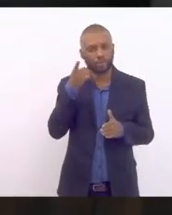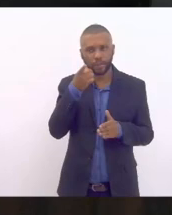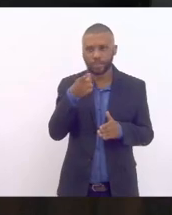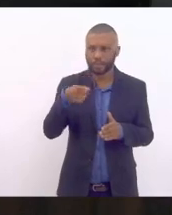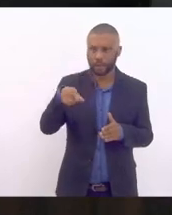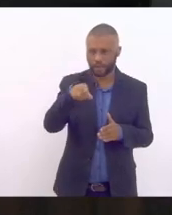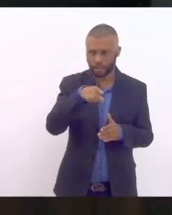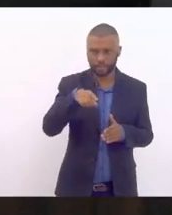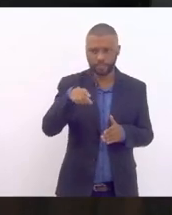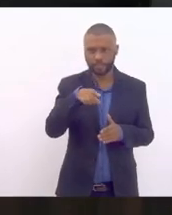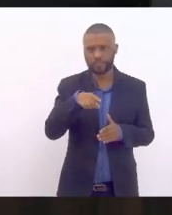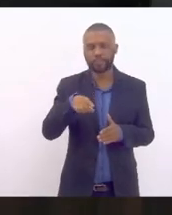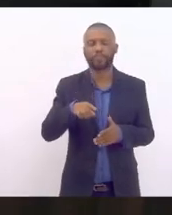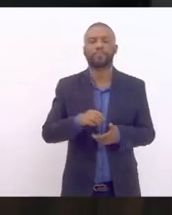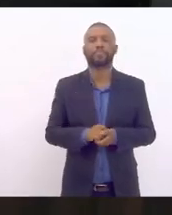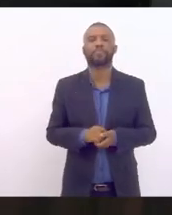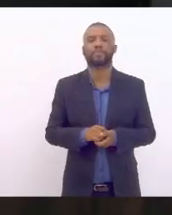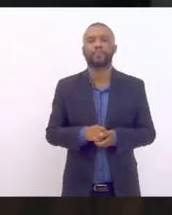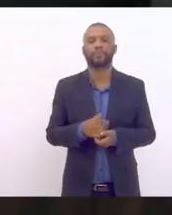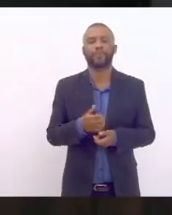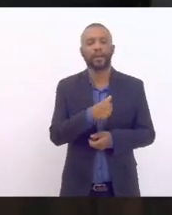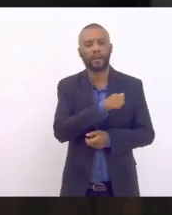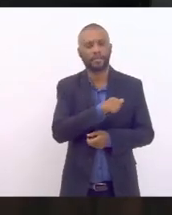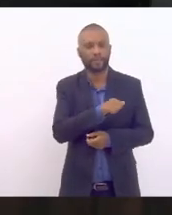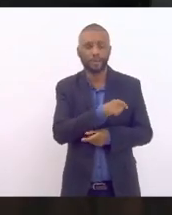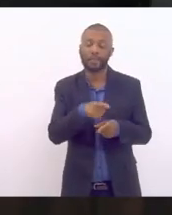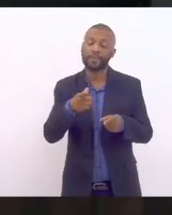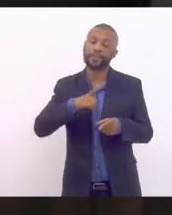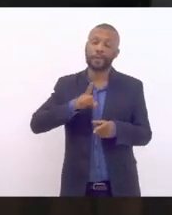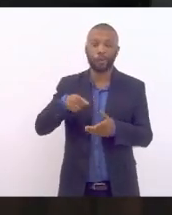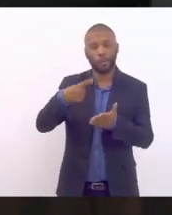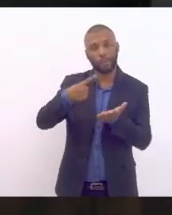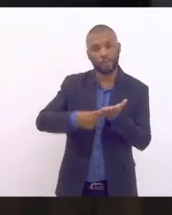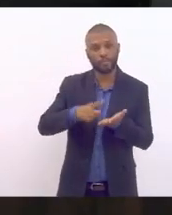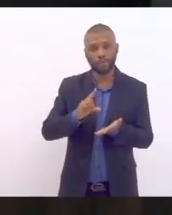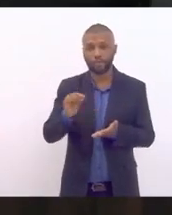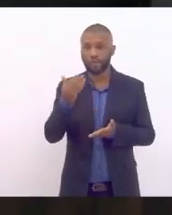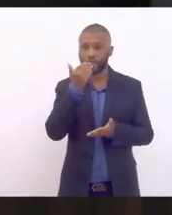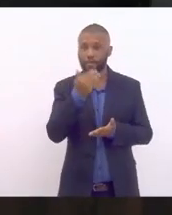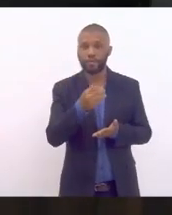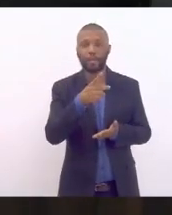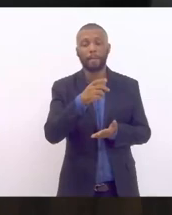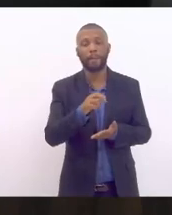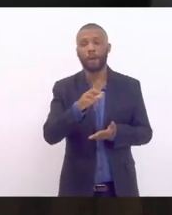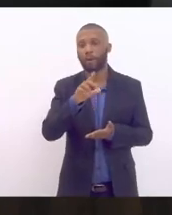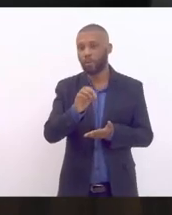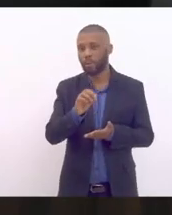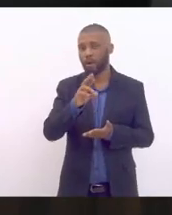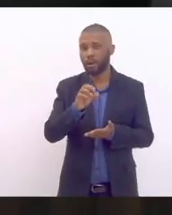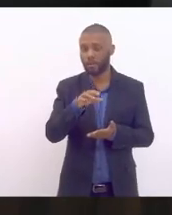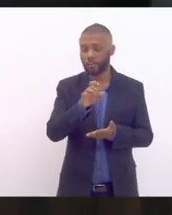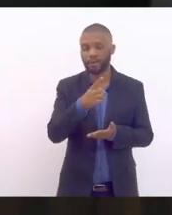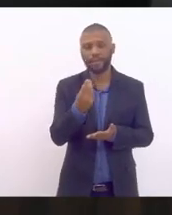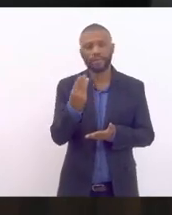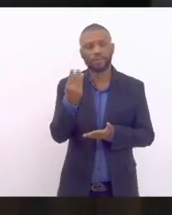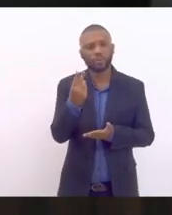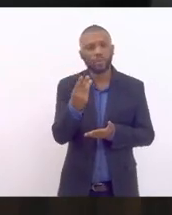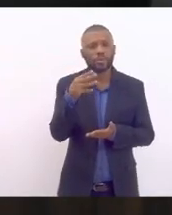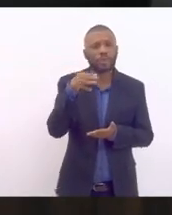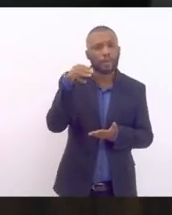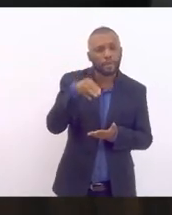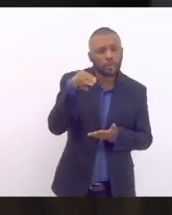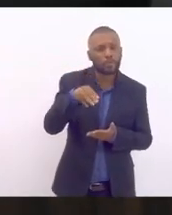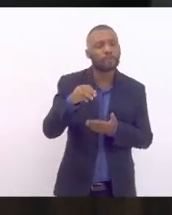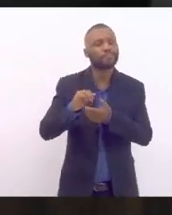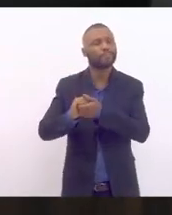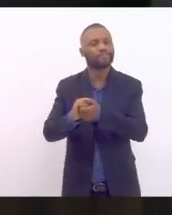EA já a enfermeira tem um compromisso Então pedi ao Paulo Ramos que ela vai usar a palavra dois três minutos fazer uma saudação